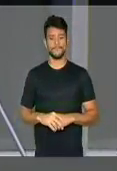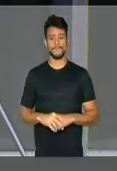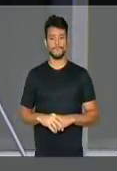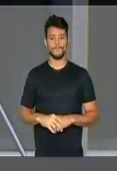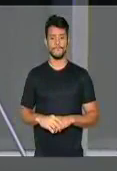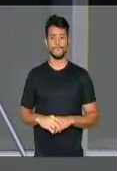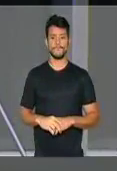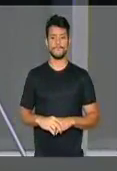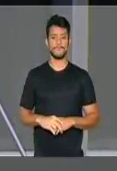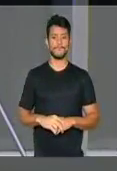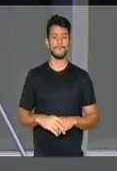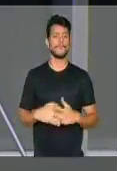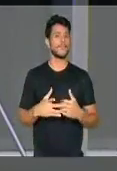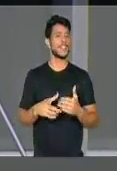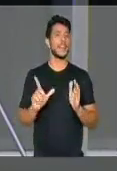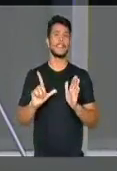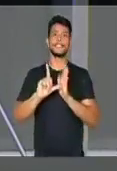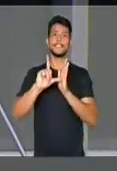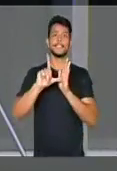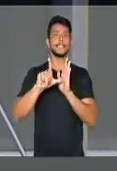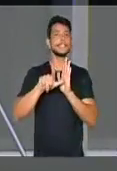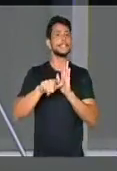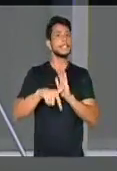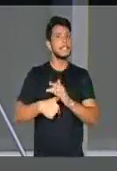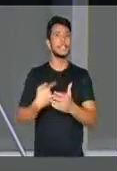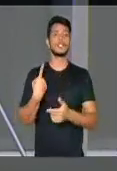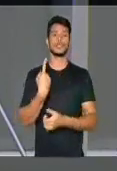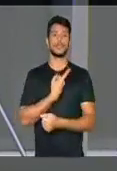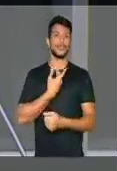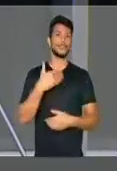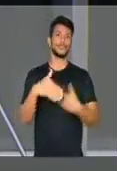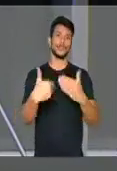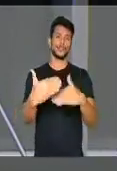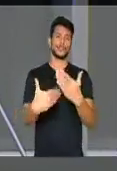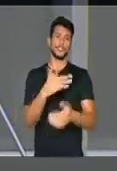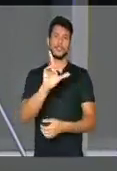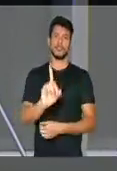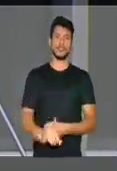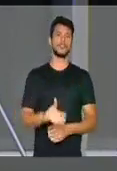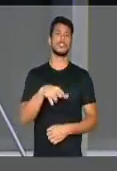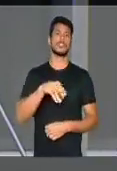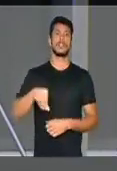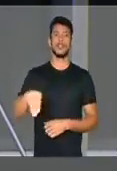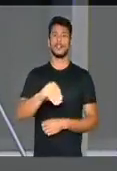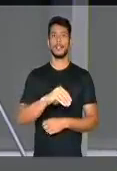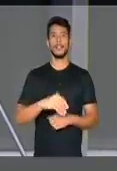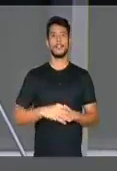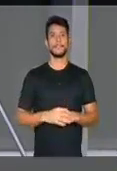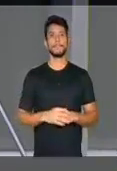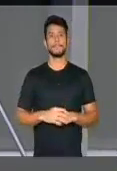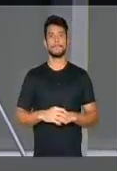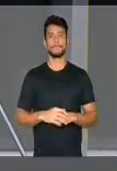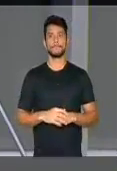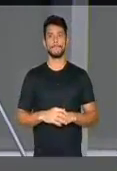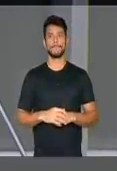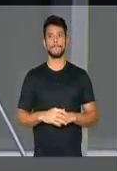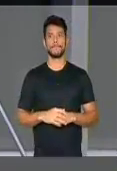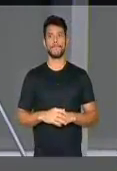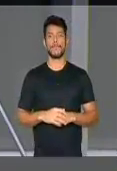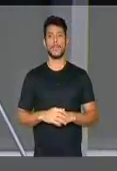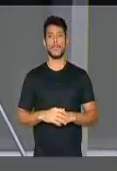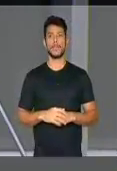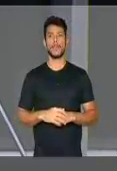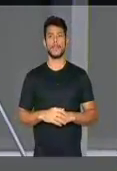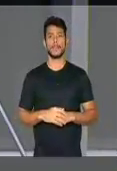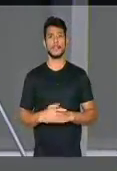de estudos. Isso é um atraso enorme para o direito à terra dos povos indígenas no nosso país.